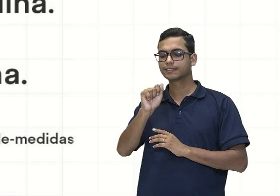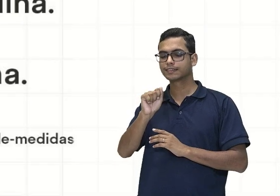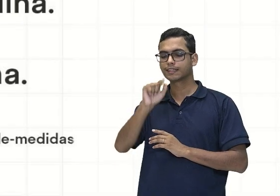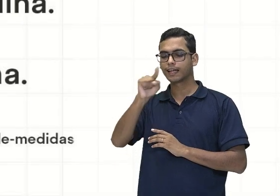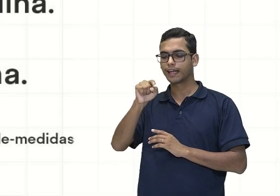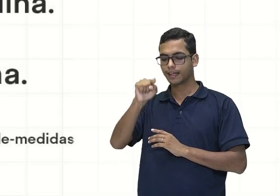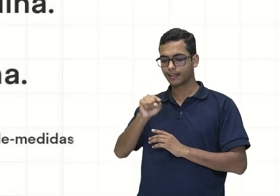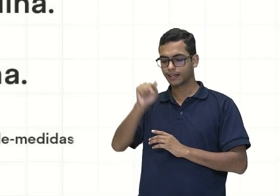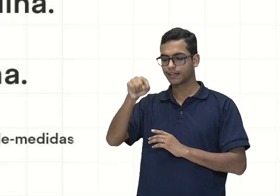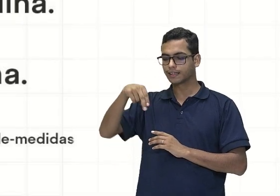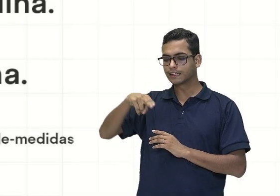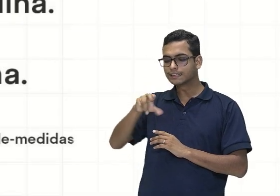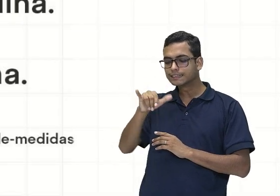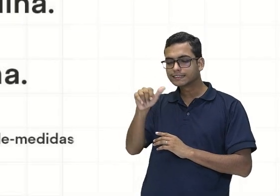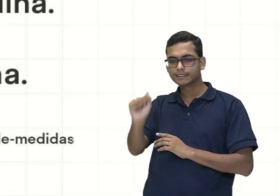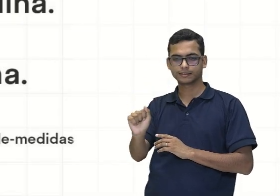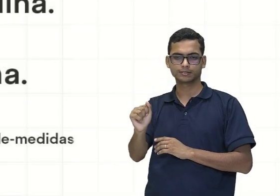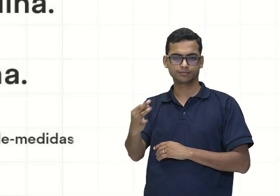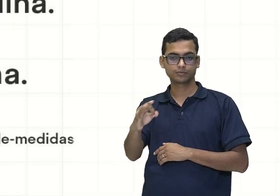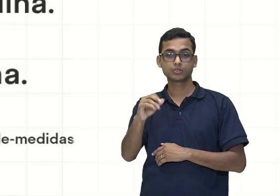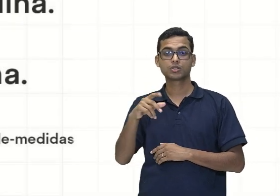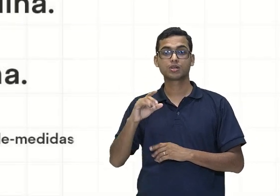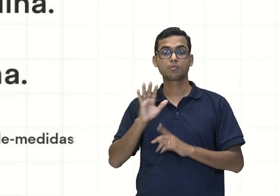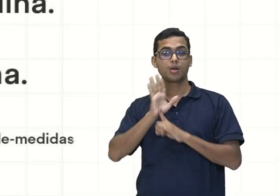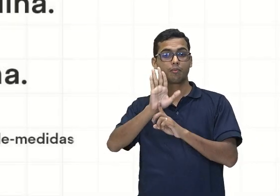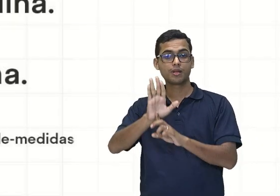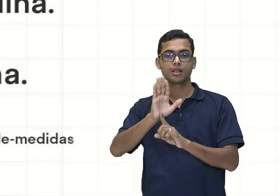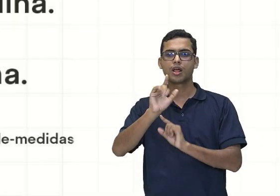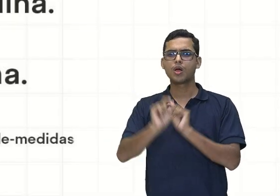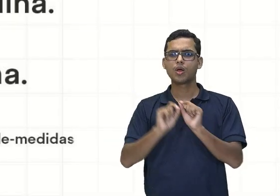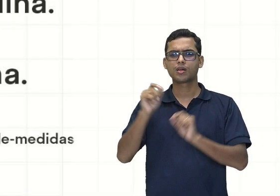tudo em quilômetros.